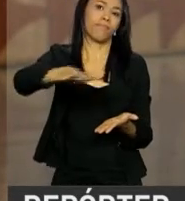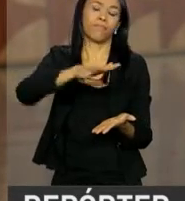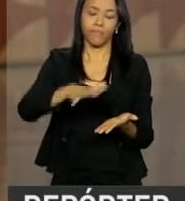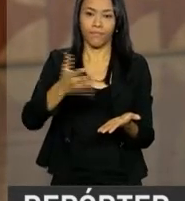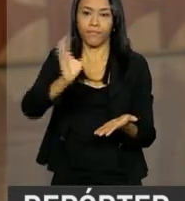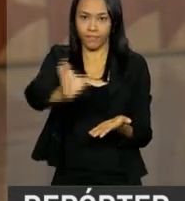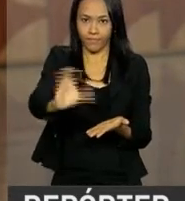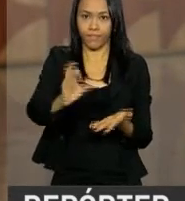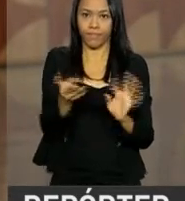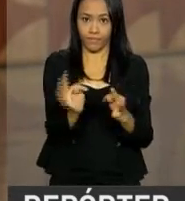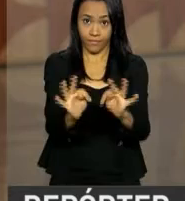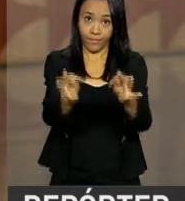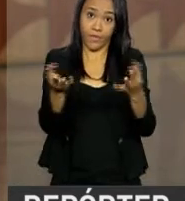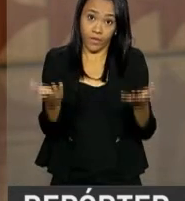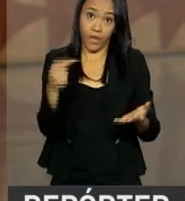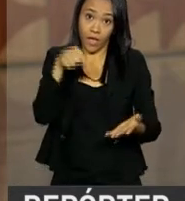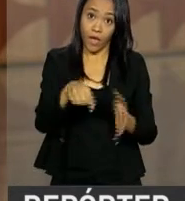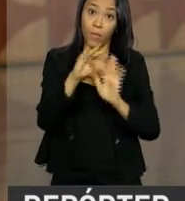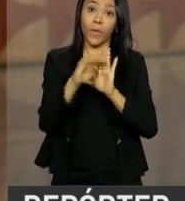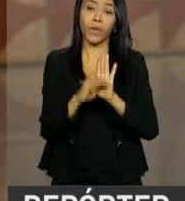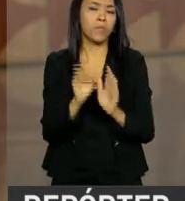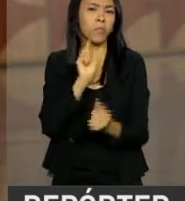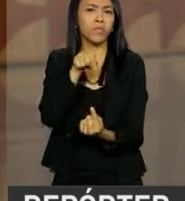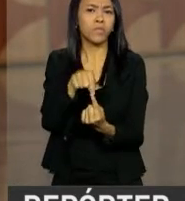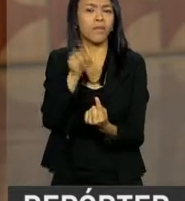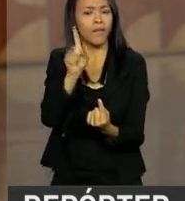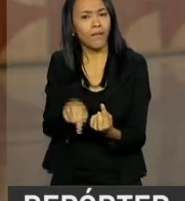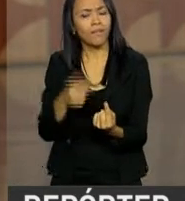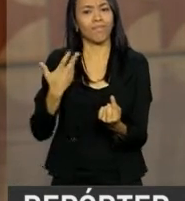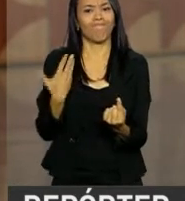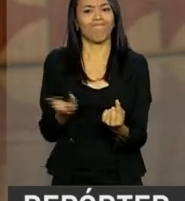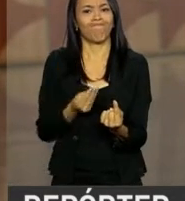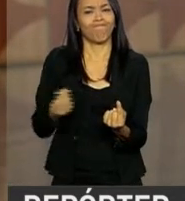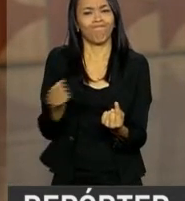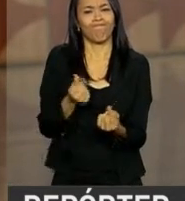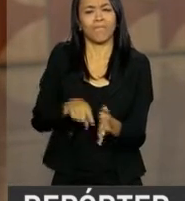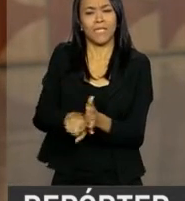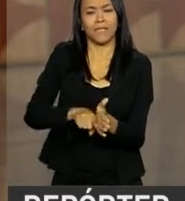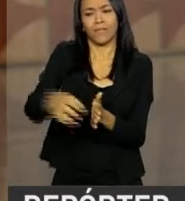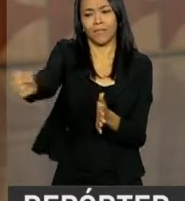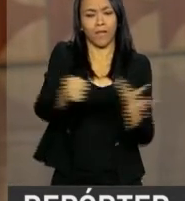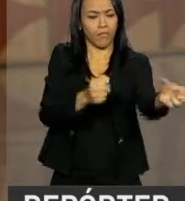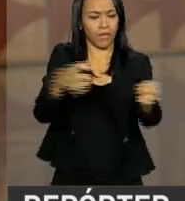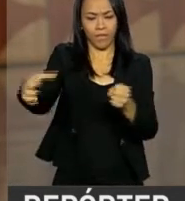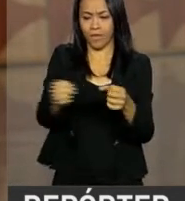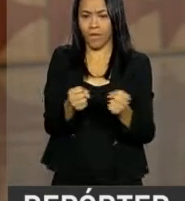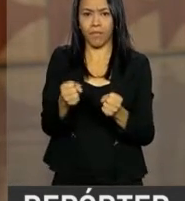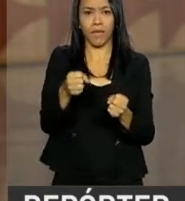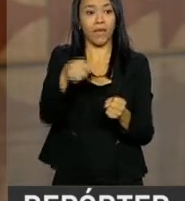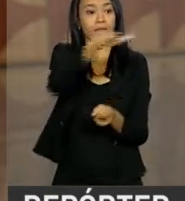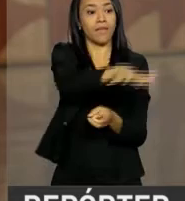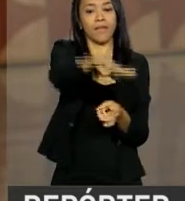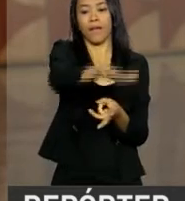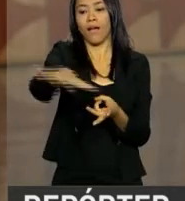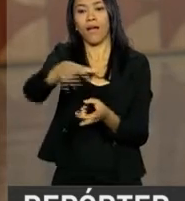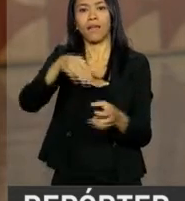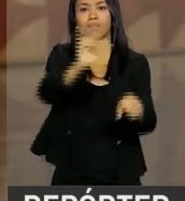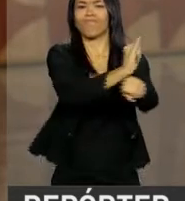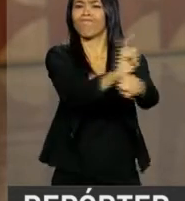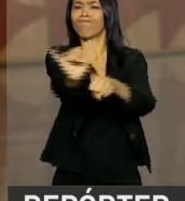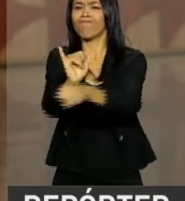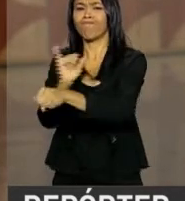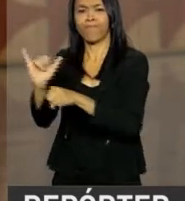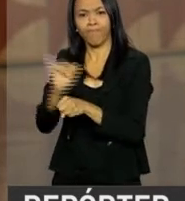ciência e tecnologia esse é um problema que ele procura agregar a e grupos de pesquisa em áreas estratégicas para o desenvolvimento